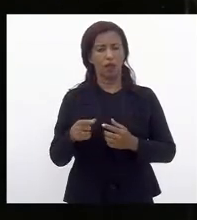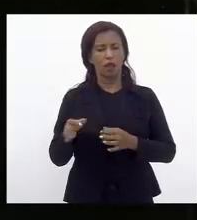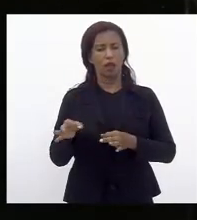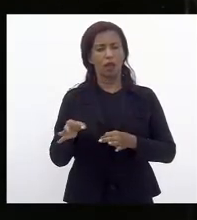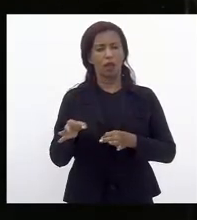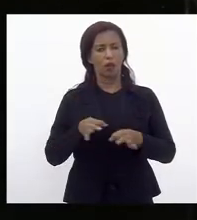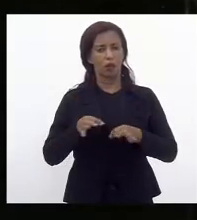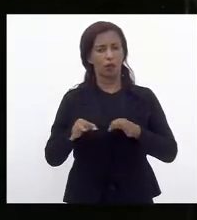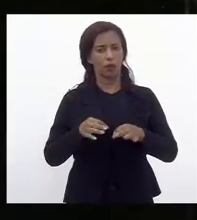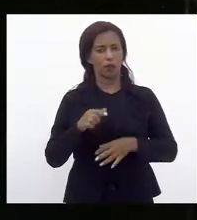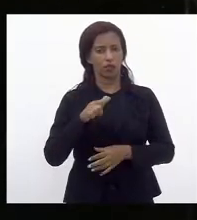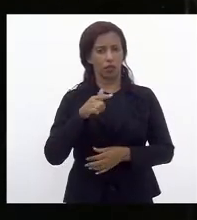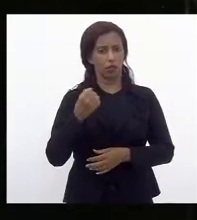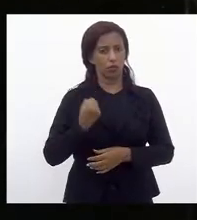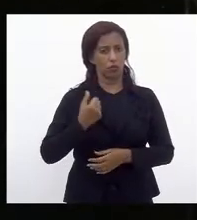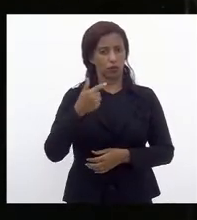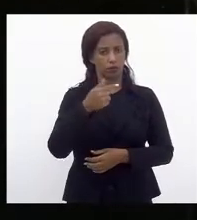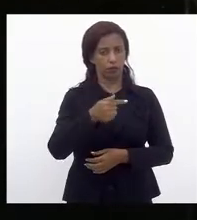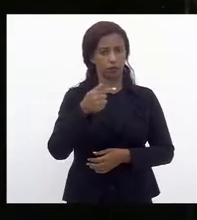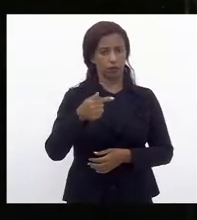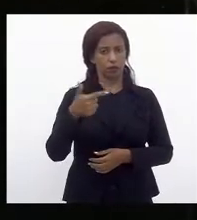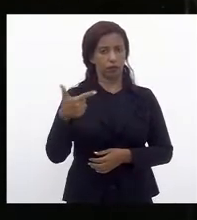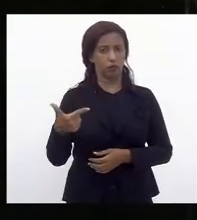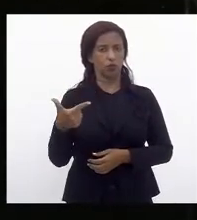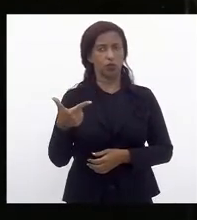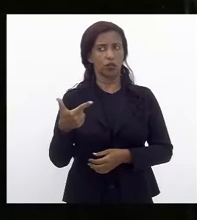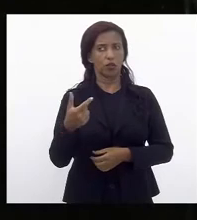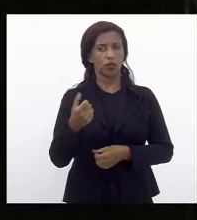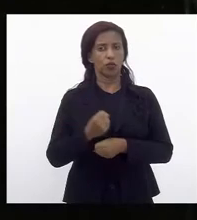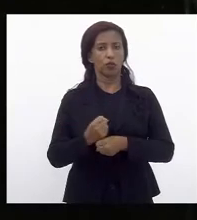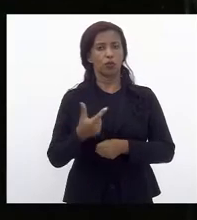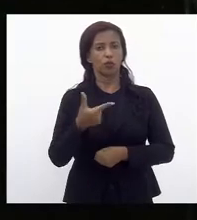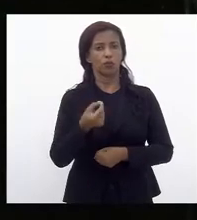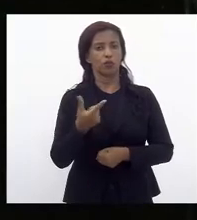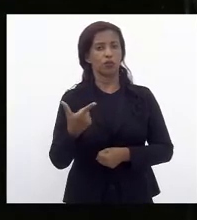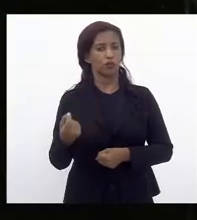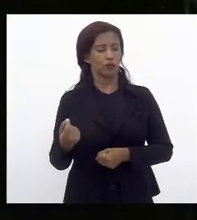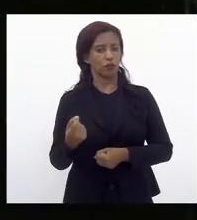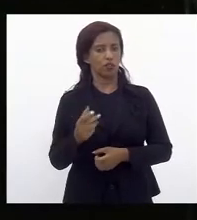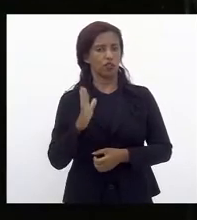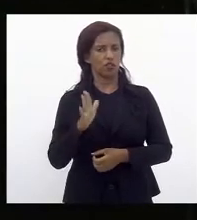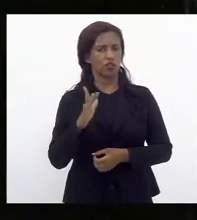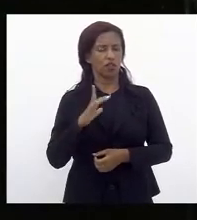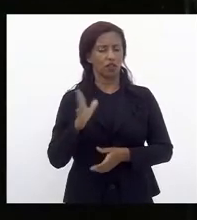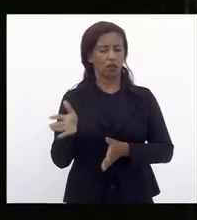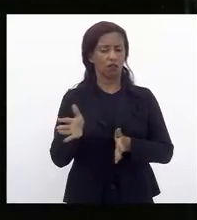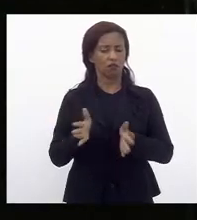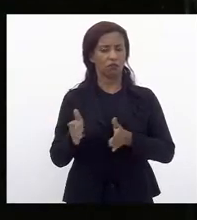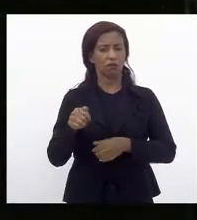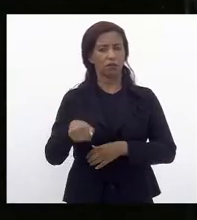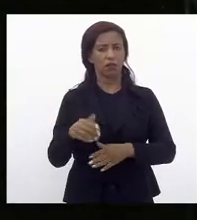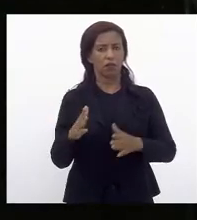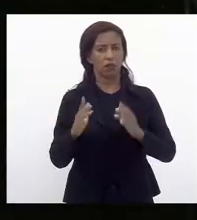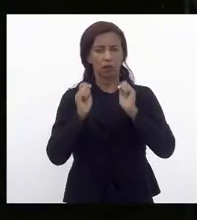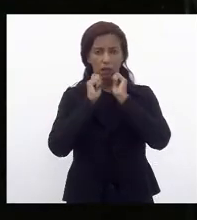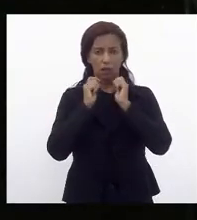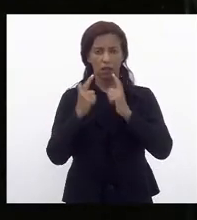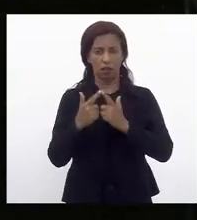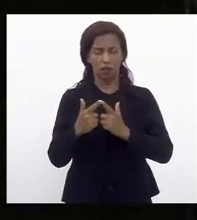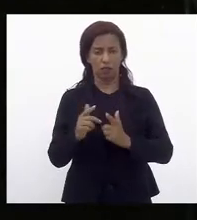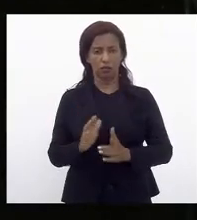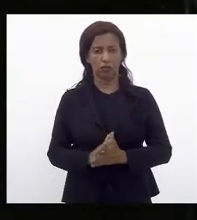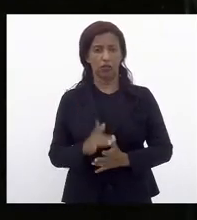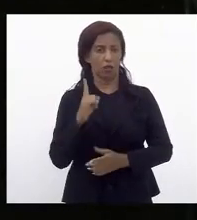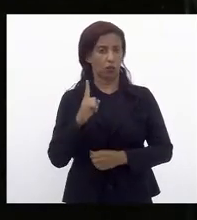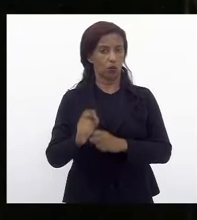número 772 de 2020, ou seja, já está tramitando aqui dentro da casa